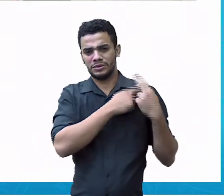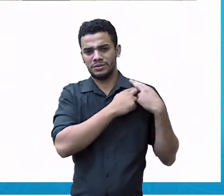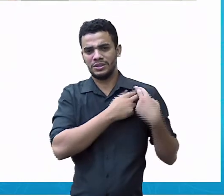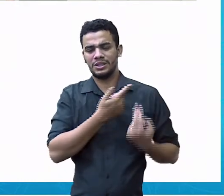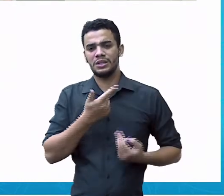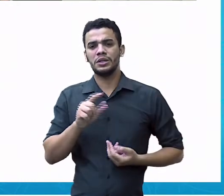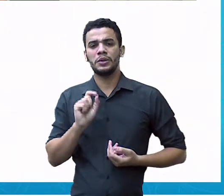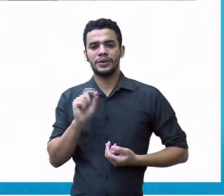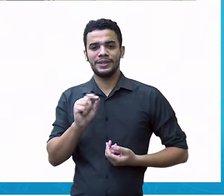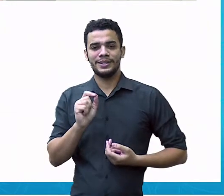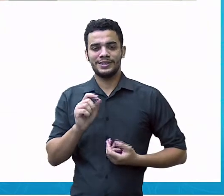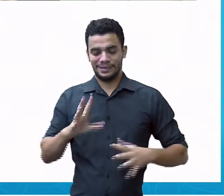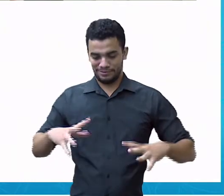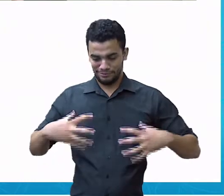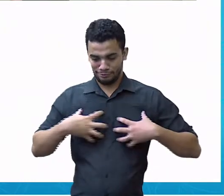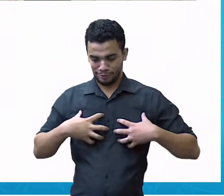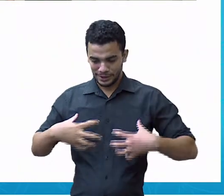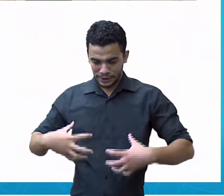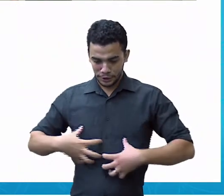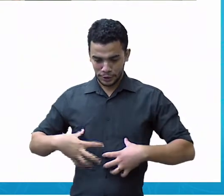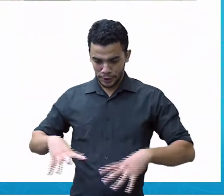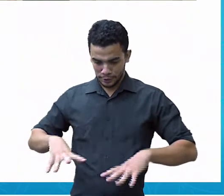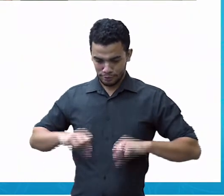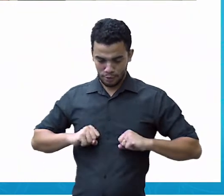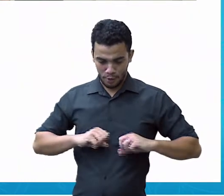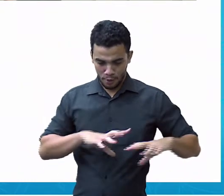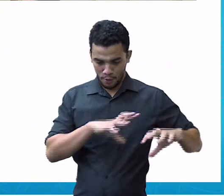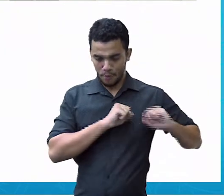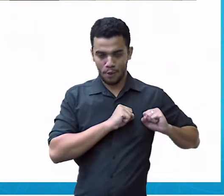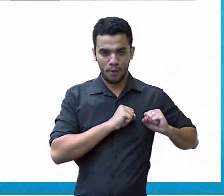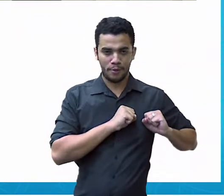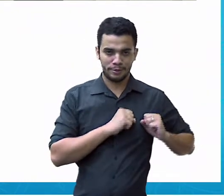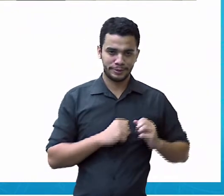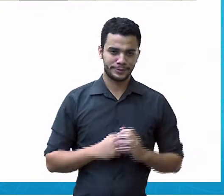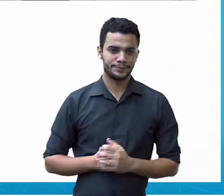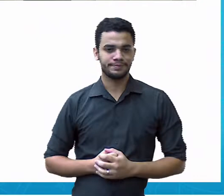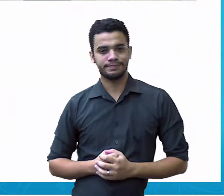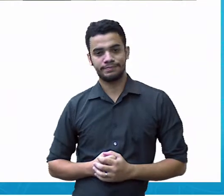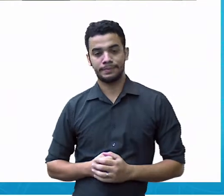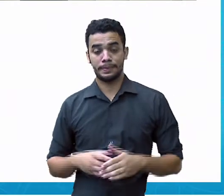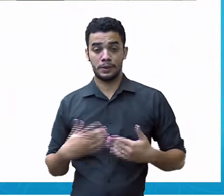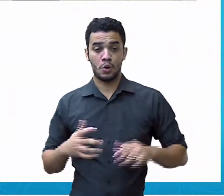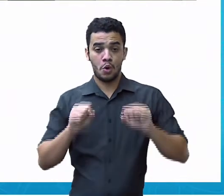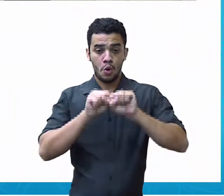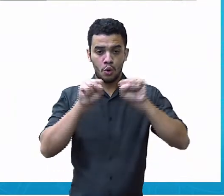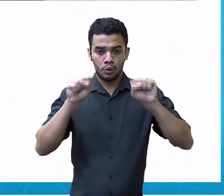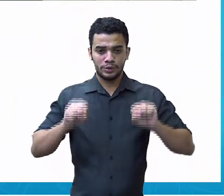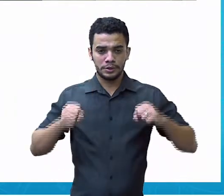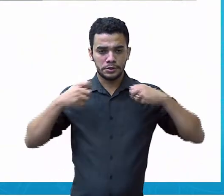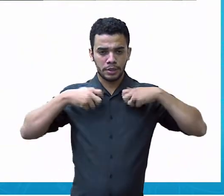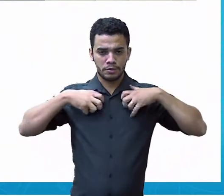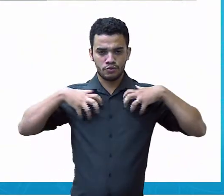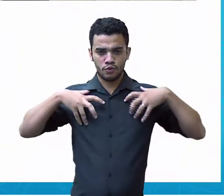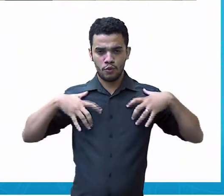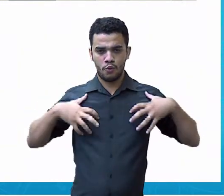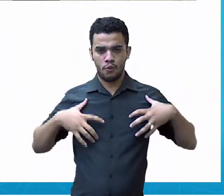nervos. O sistema nervoso é o sistema responsável por captar, processar